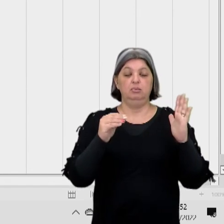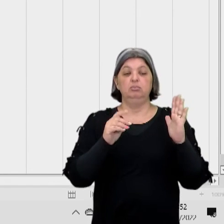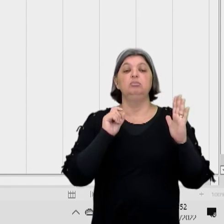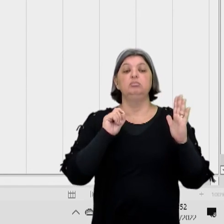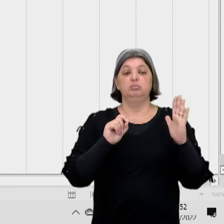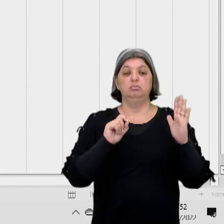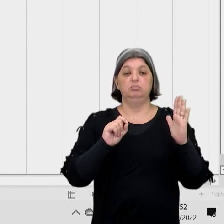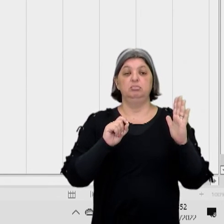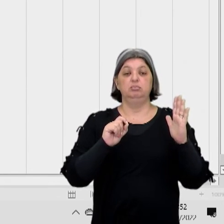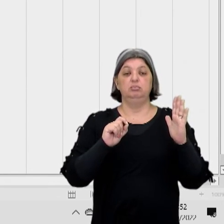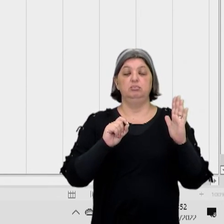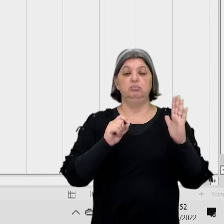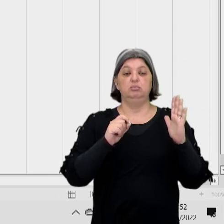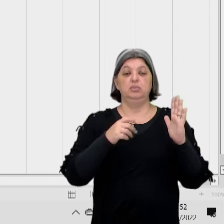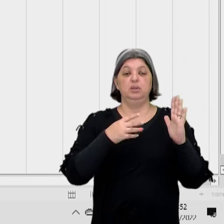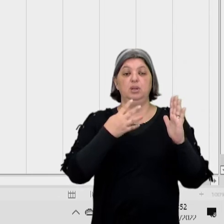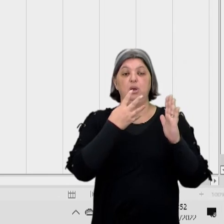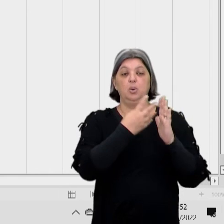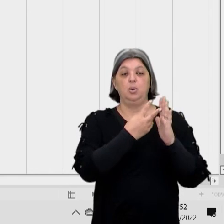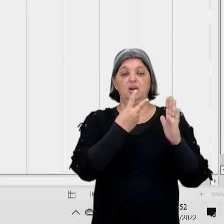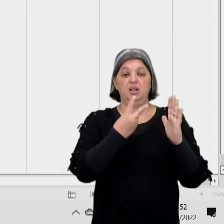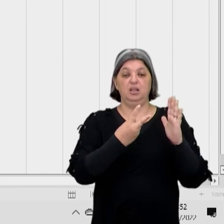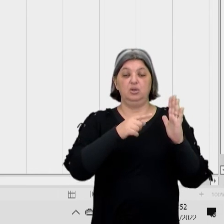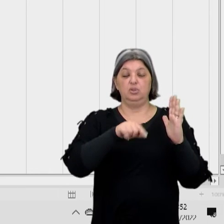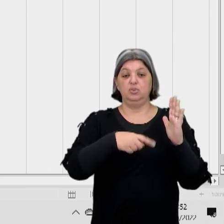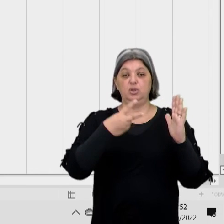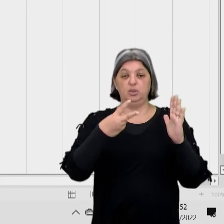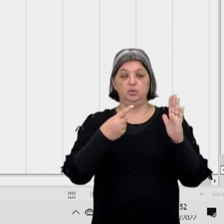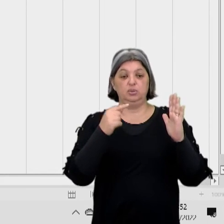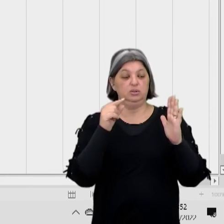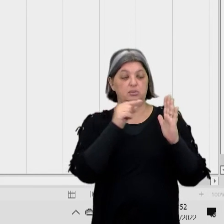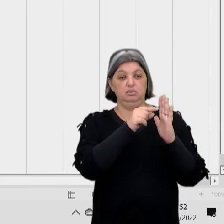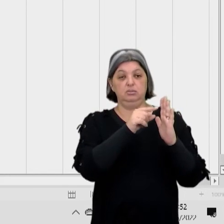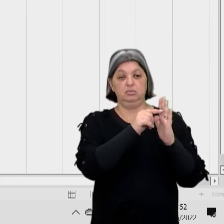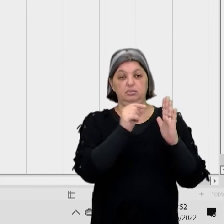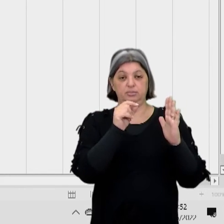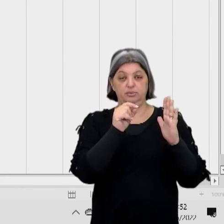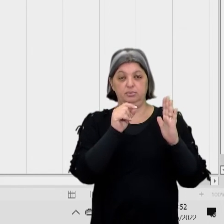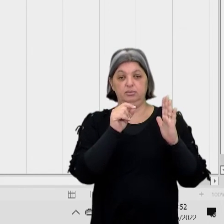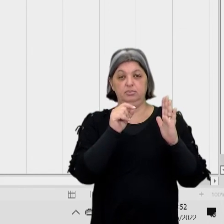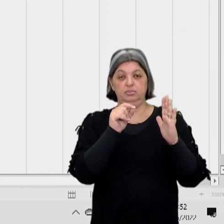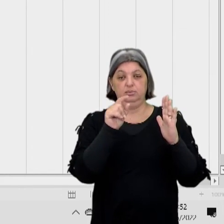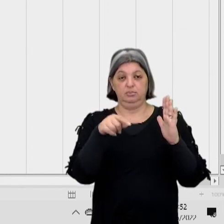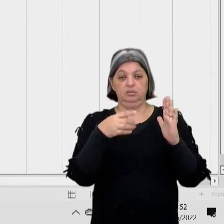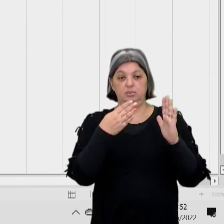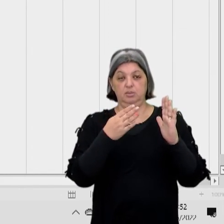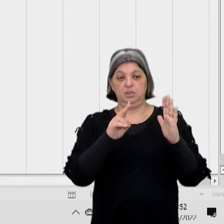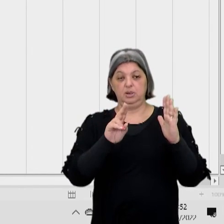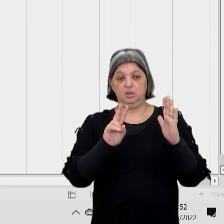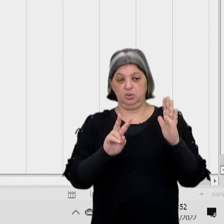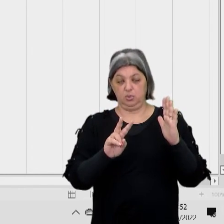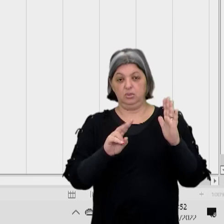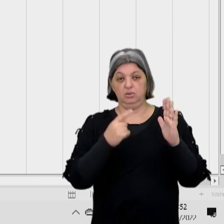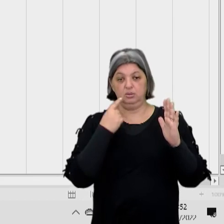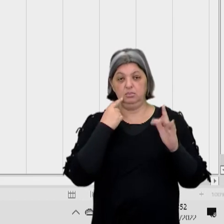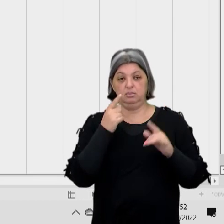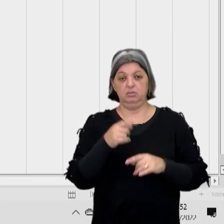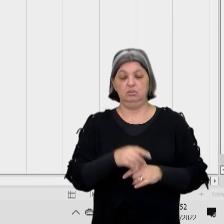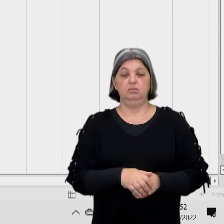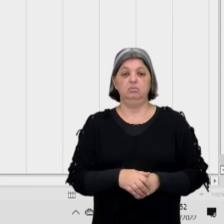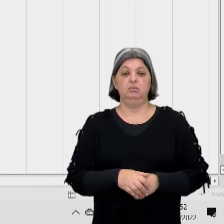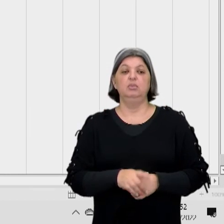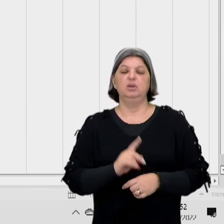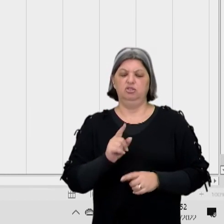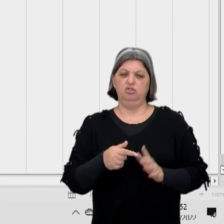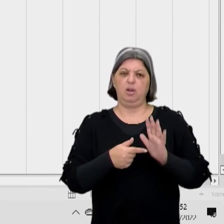quero levar o 42,2. Ele vai selecionar que célula que ele tá. Tá no B2, tá ok? Aí eu digito o quê, ó? Ele já tá dando